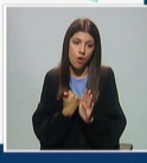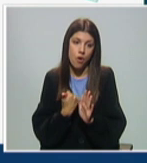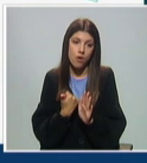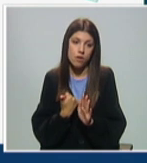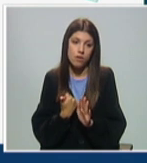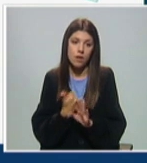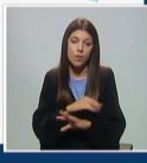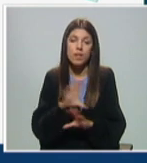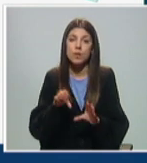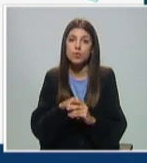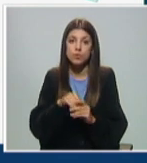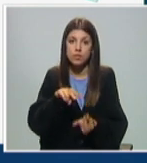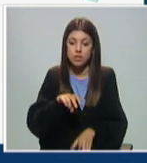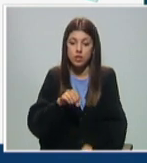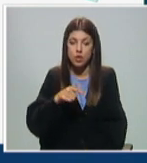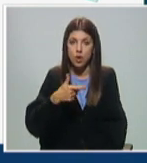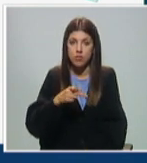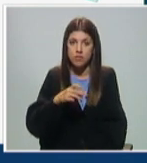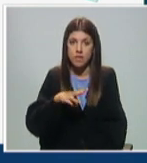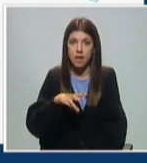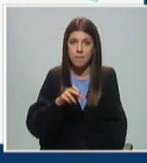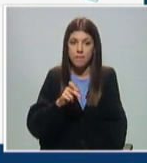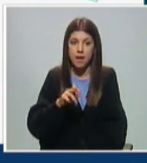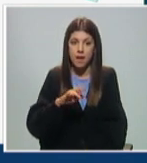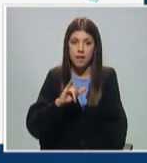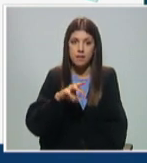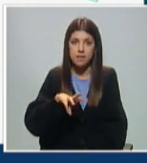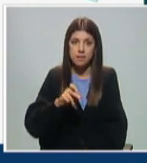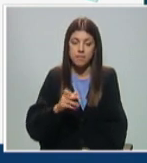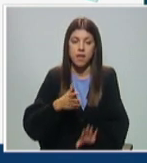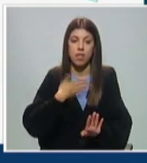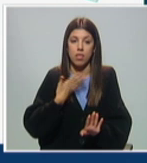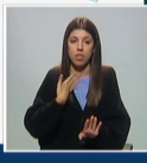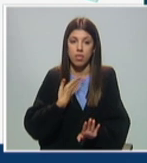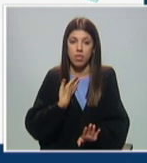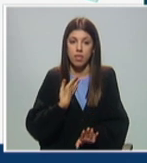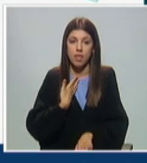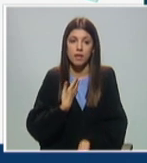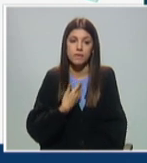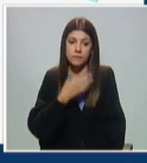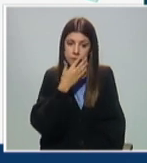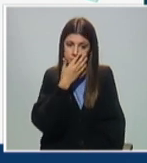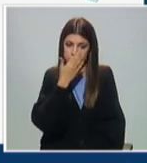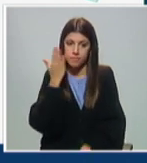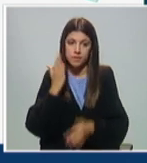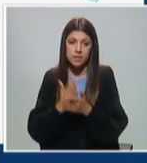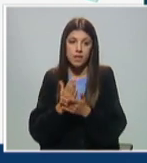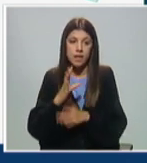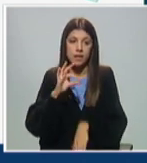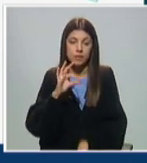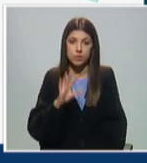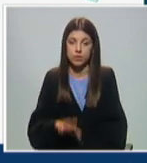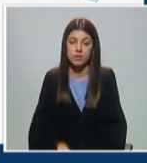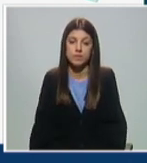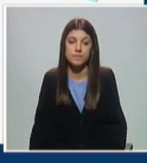que seleciona-nos sempre a nota máxima, porque os valores estão seguidos, e então nós temos que ir selecionar manualmente,